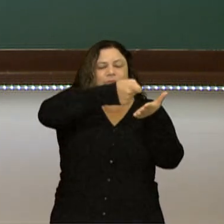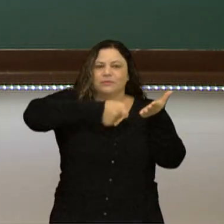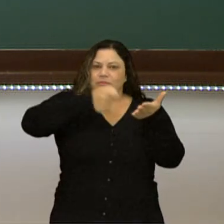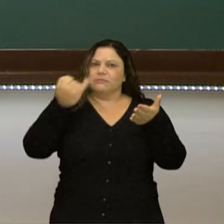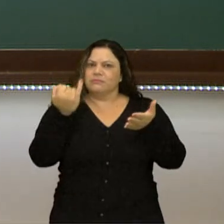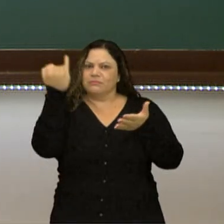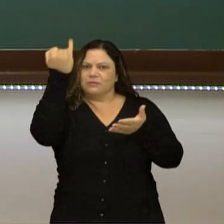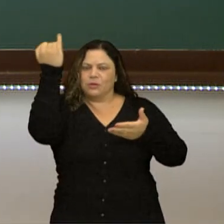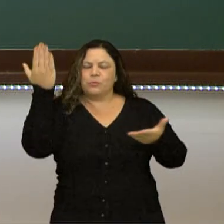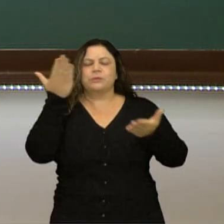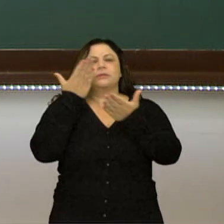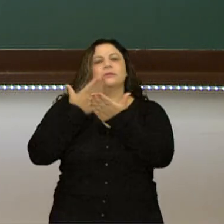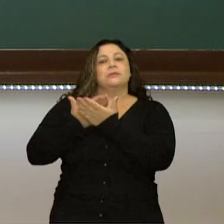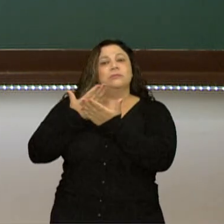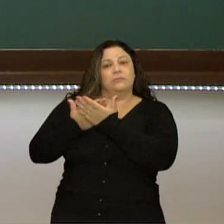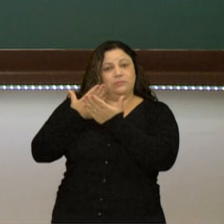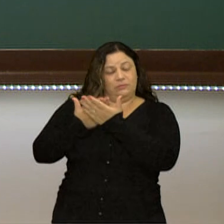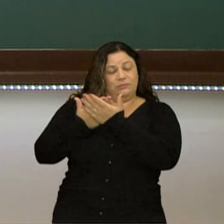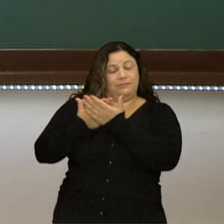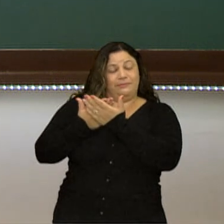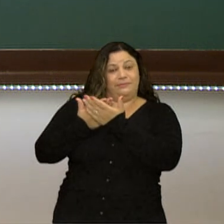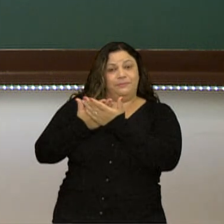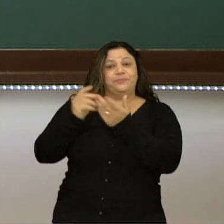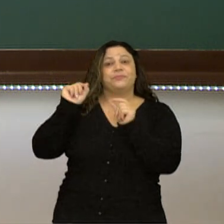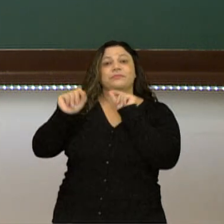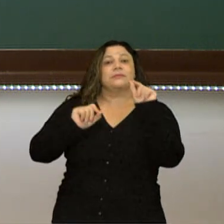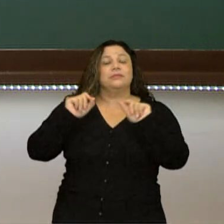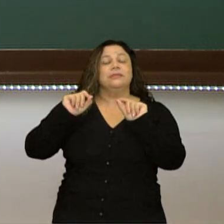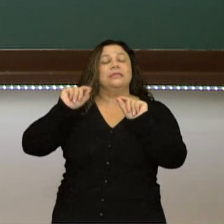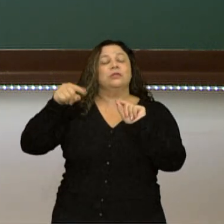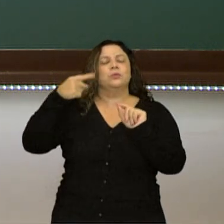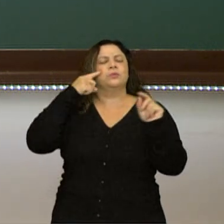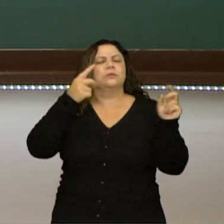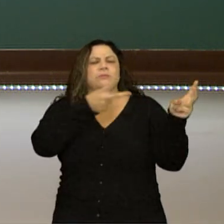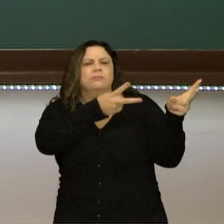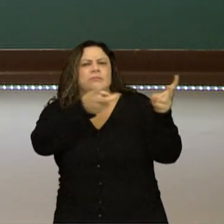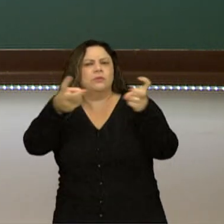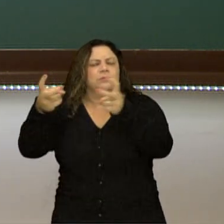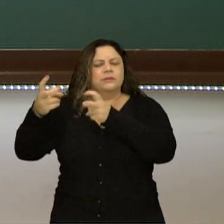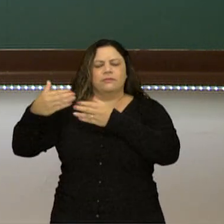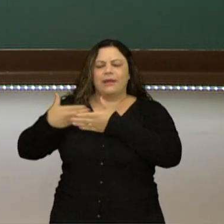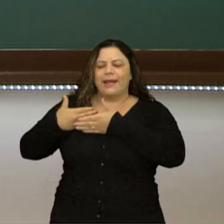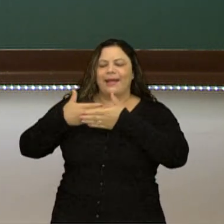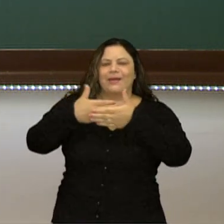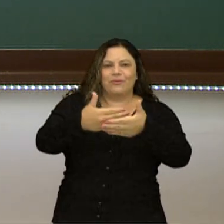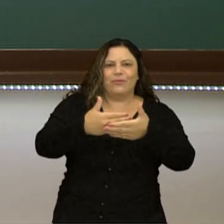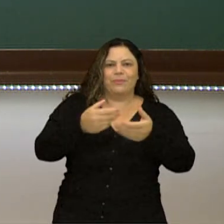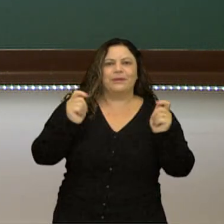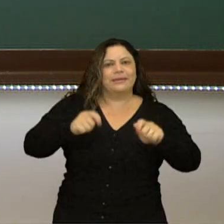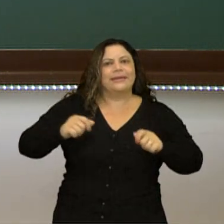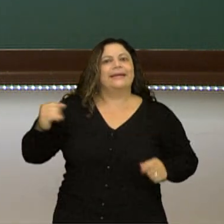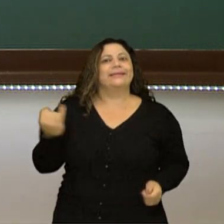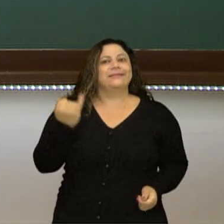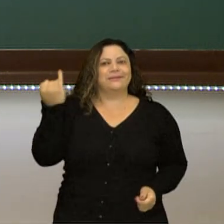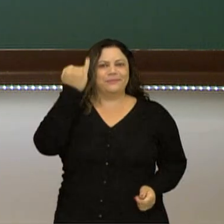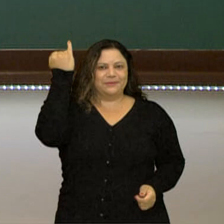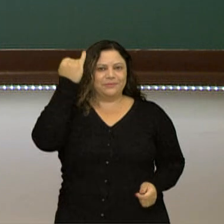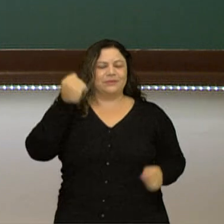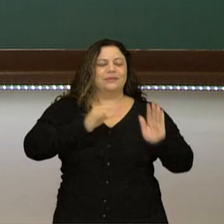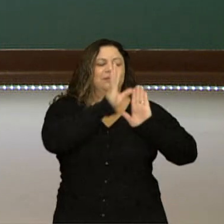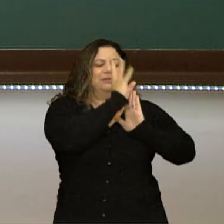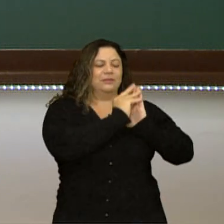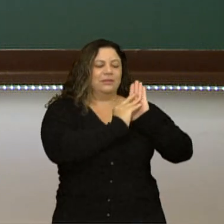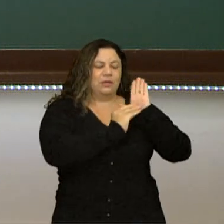importante. O estudo, além de você observar, acompanhar, é sempre importante você anotar,